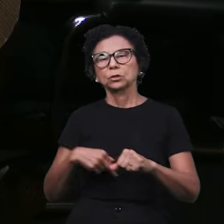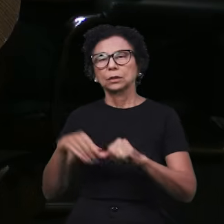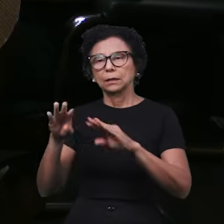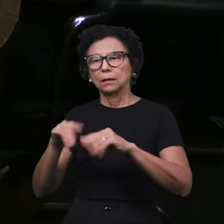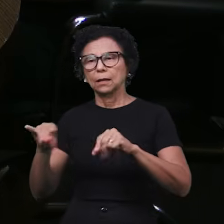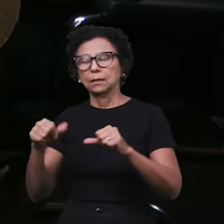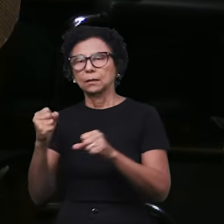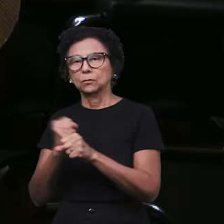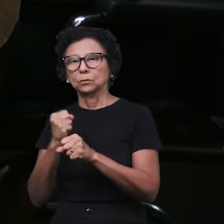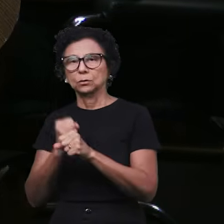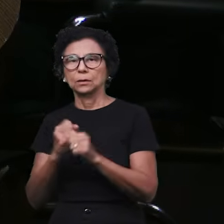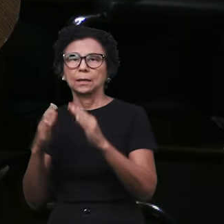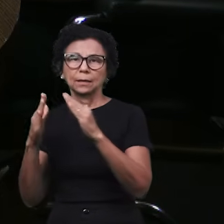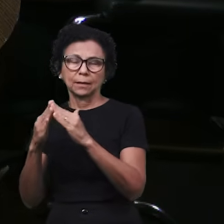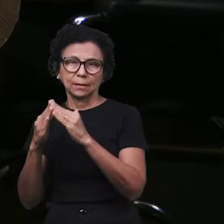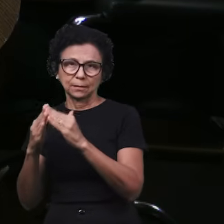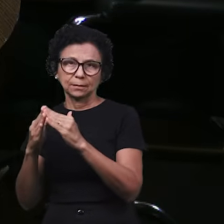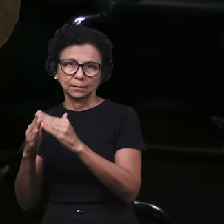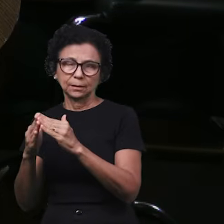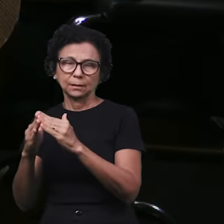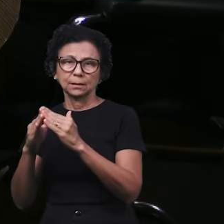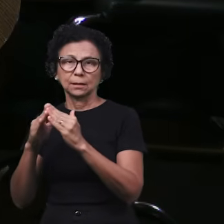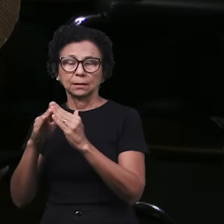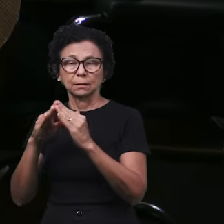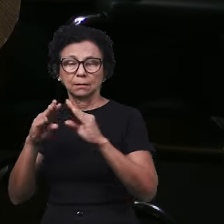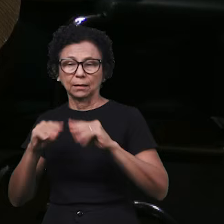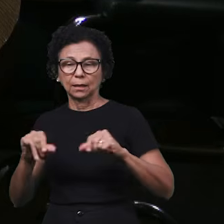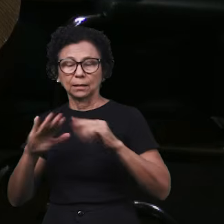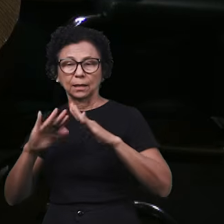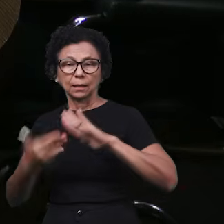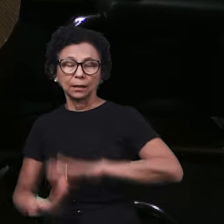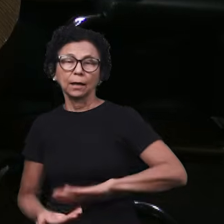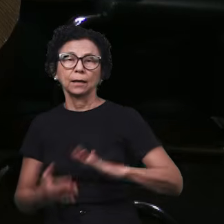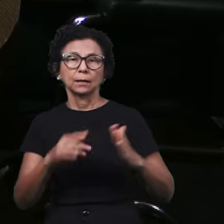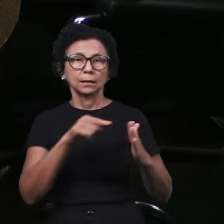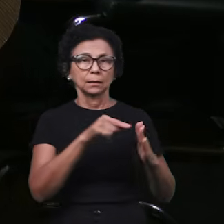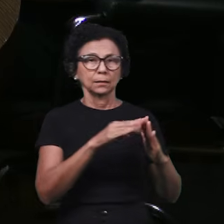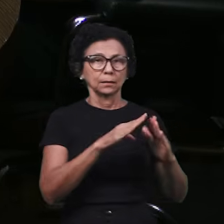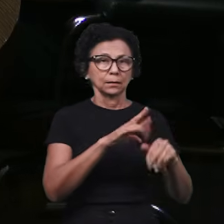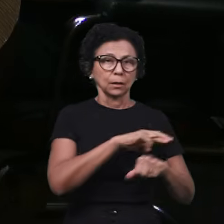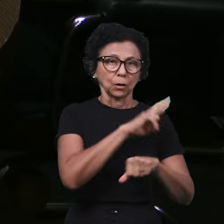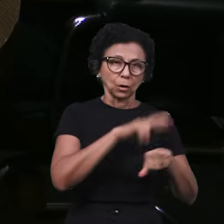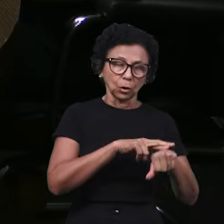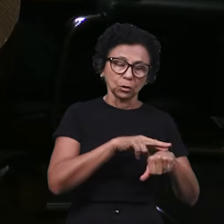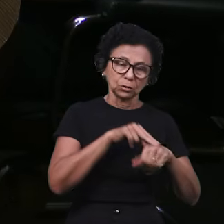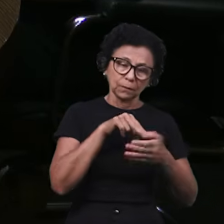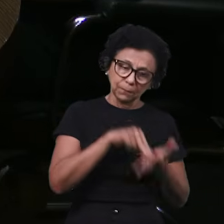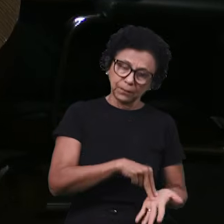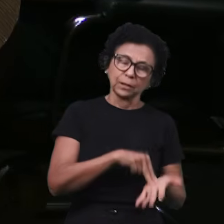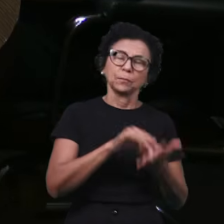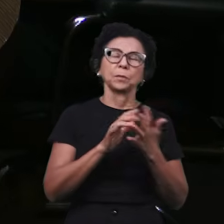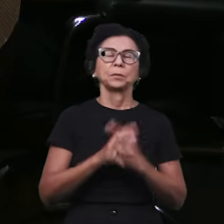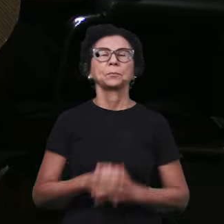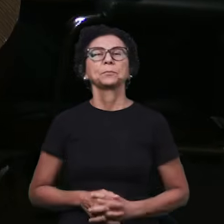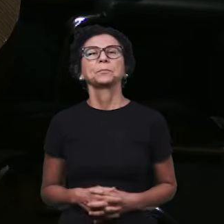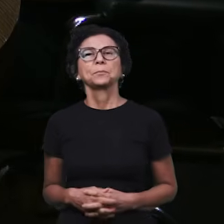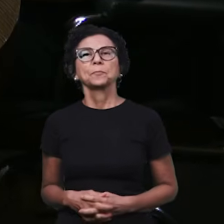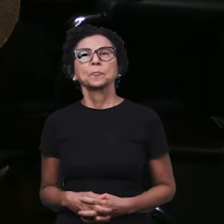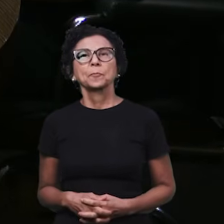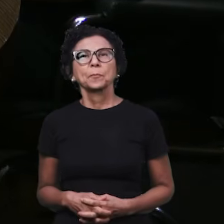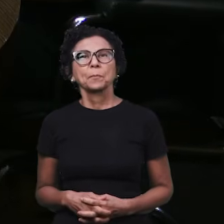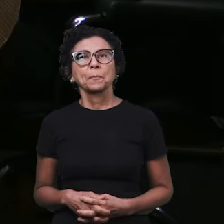logo depois, Alan fala assim, fonte que jorra o amor. Ou seja, eu tenho essa experiência com o Senhor